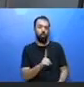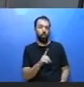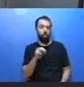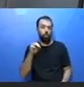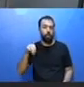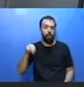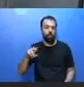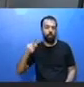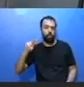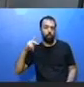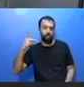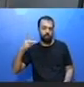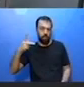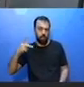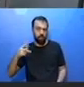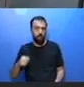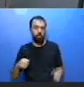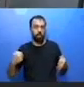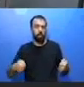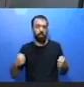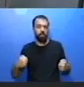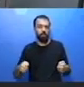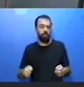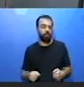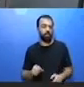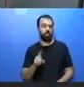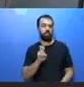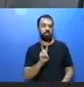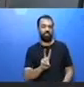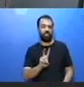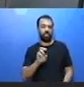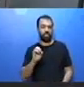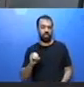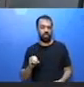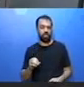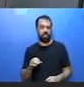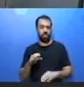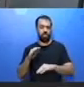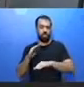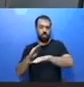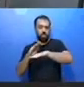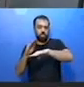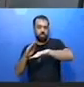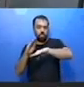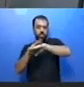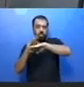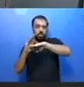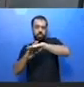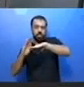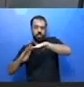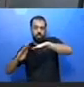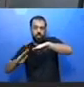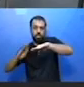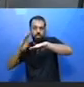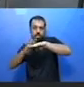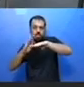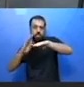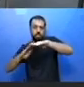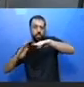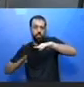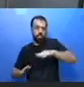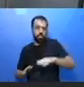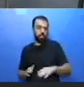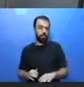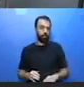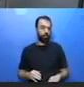francesas, então para cobrir um telhado com as dimensões indicadas na figura abaixo serão necessárias.